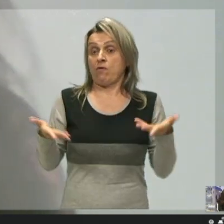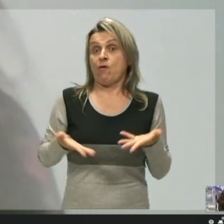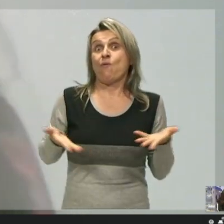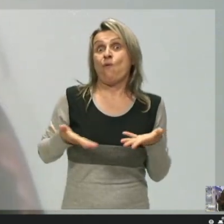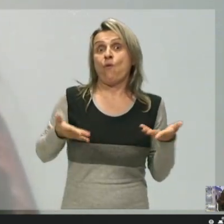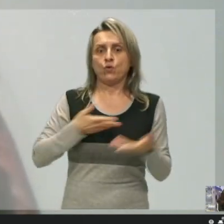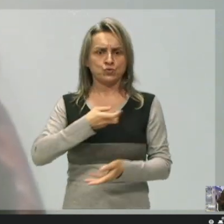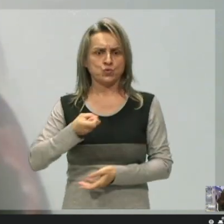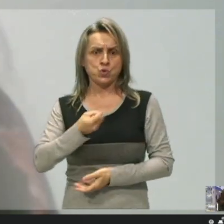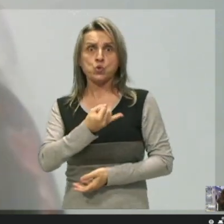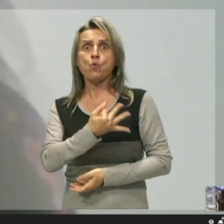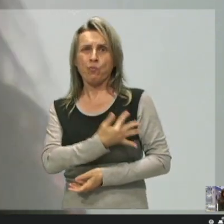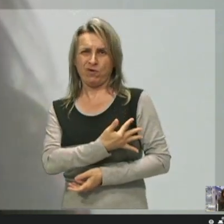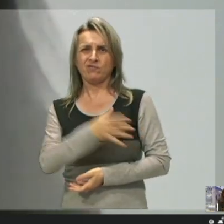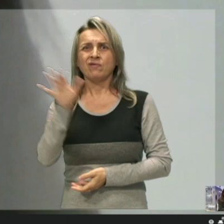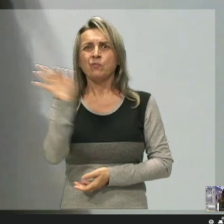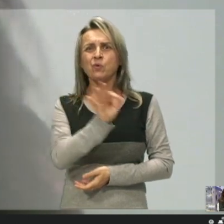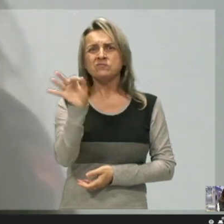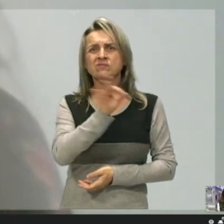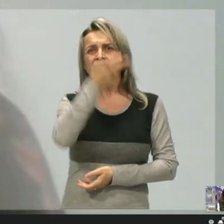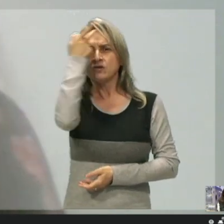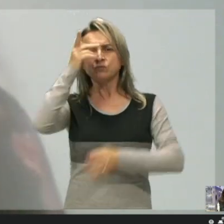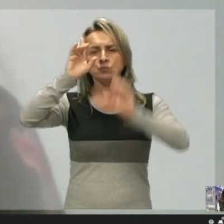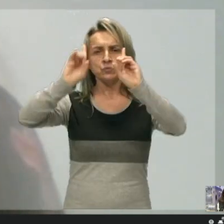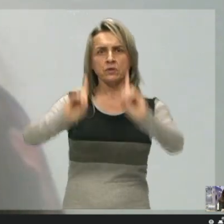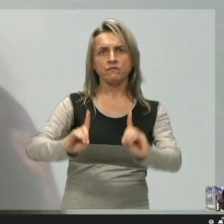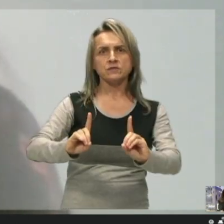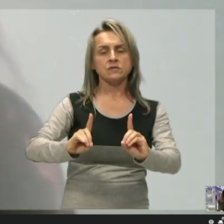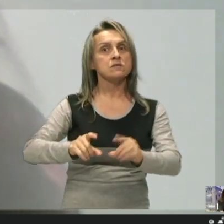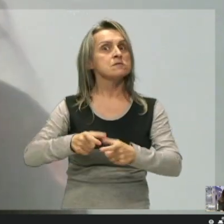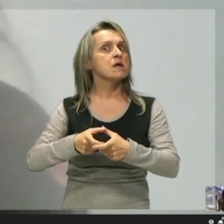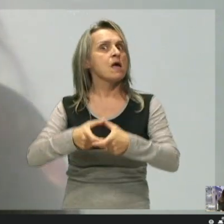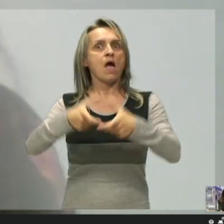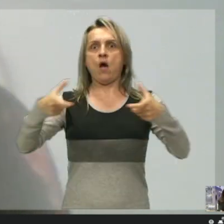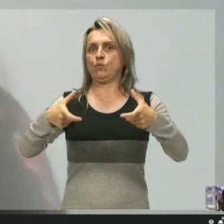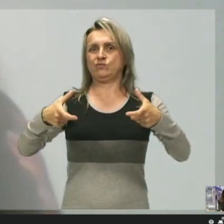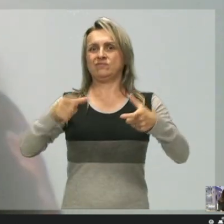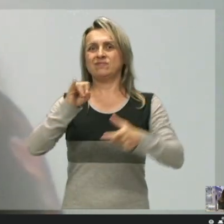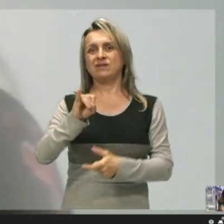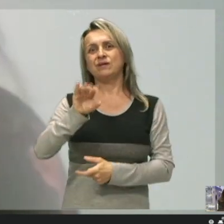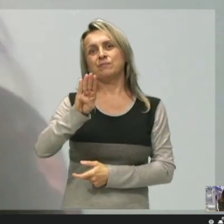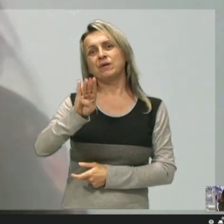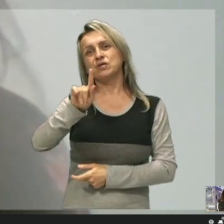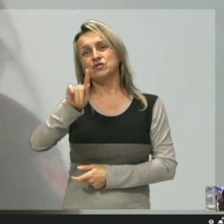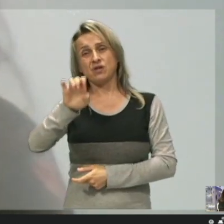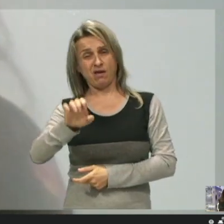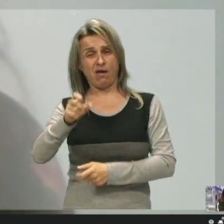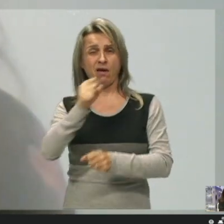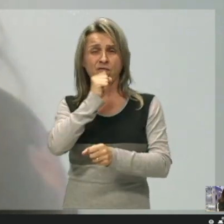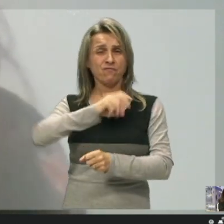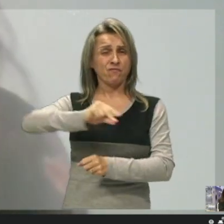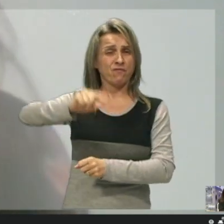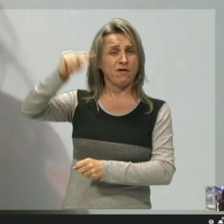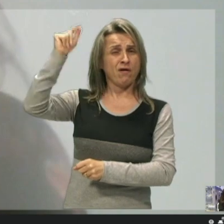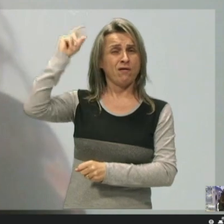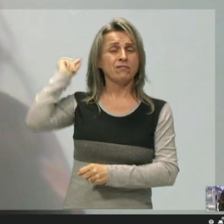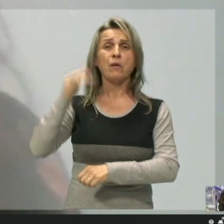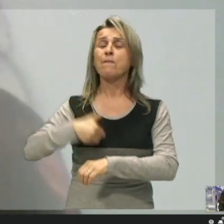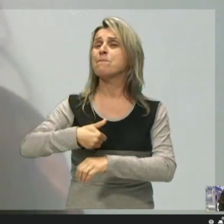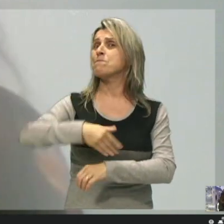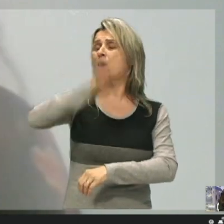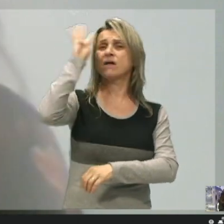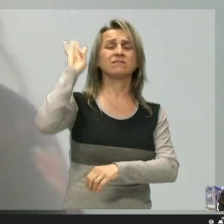gente tem o último IBGE, há 10 anos atrás, onde 45 milhões de pessoas tinham deficiência em nosso país. É um país